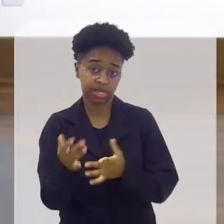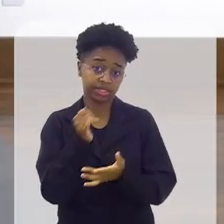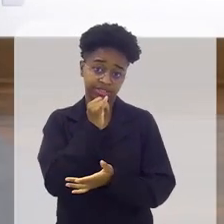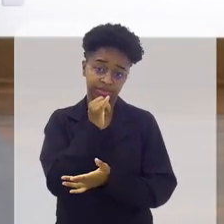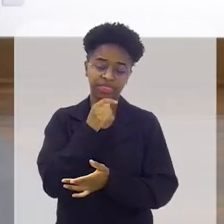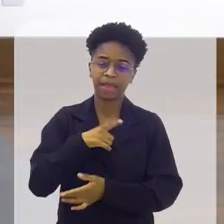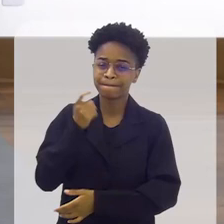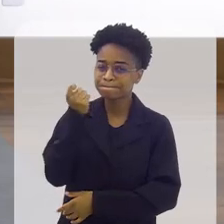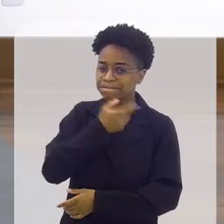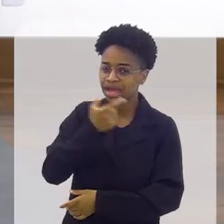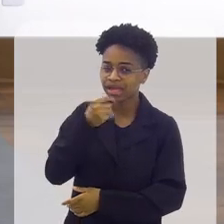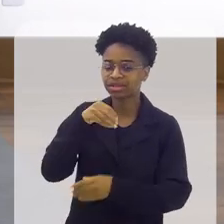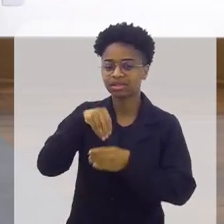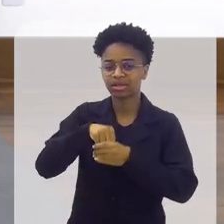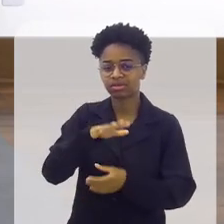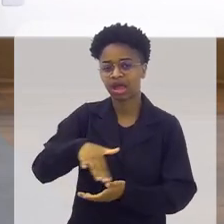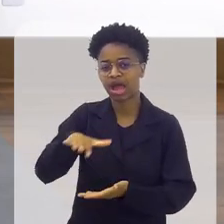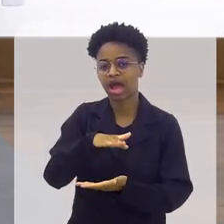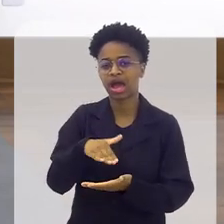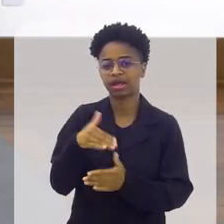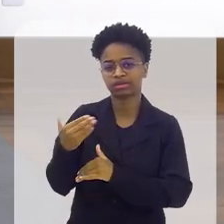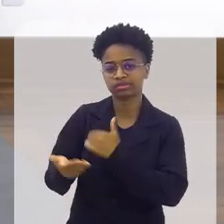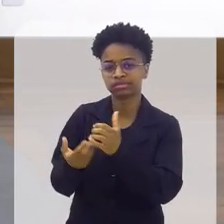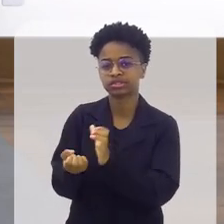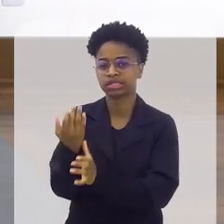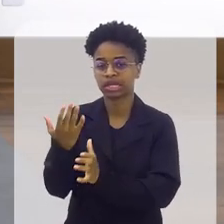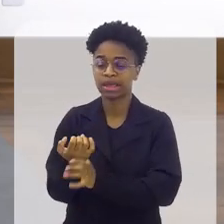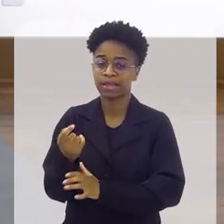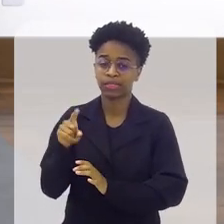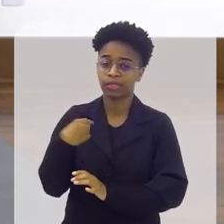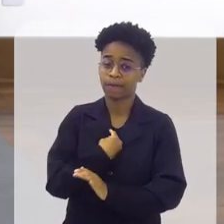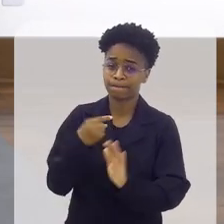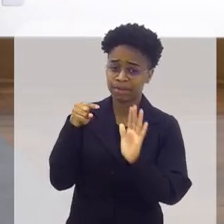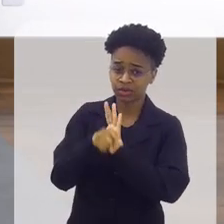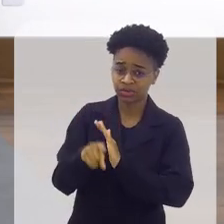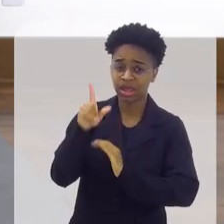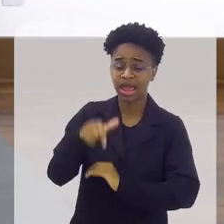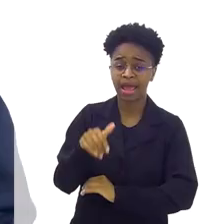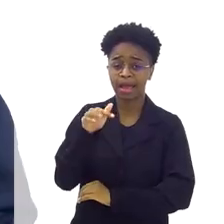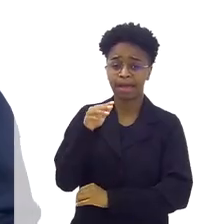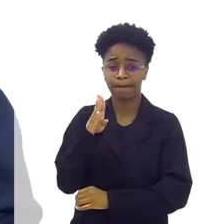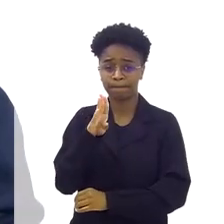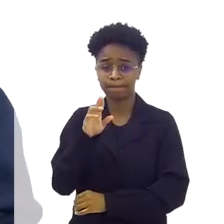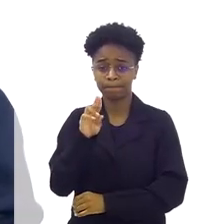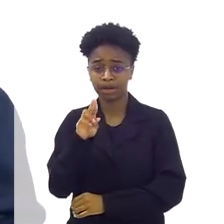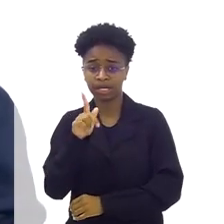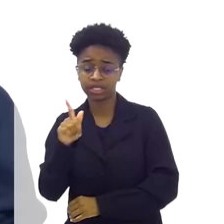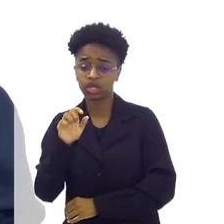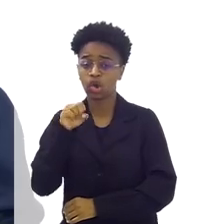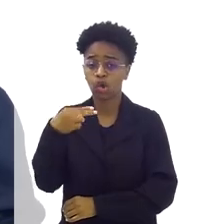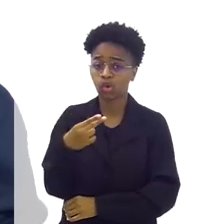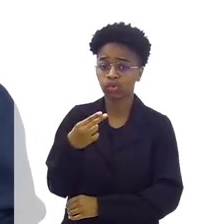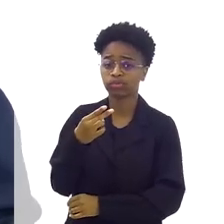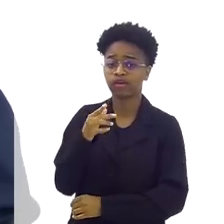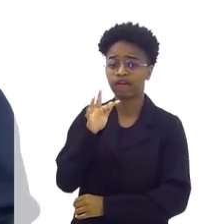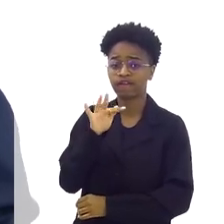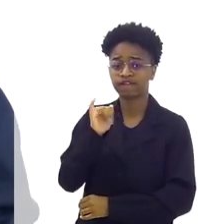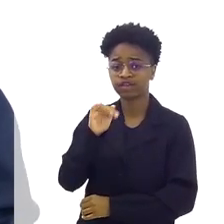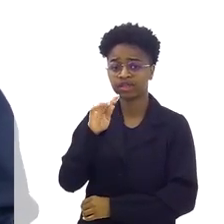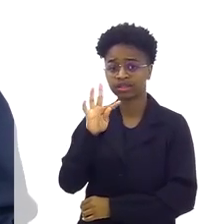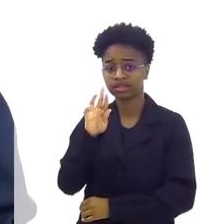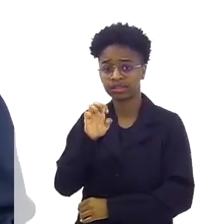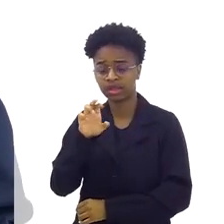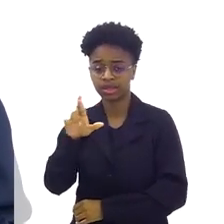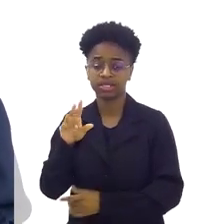lá. A gente tem uma piada no meio dos desenvolvedores que a gente pergunta se é bug ou feature, que é tipo quando a gente chama algo que vai